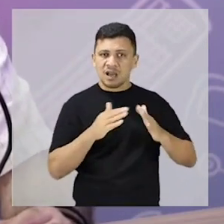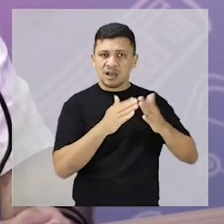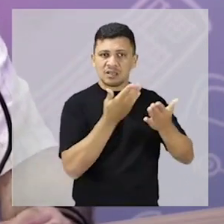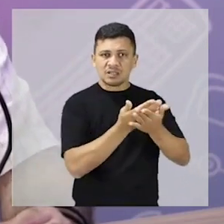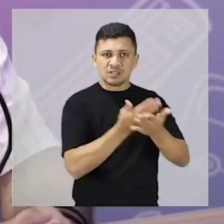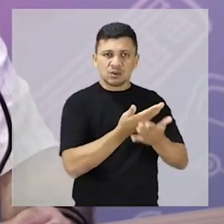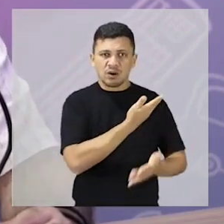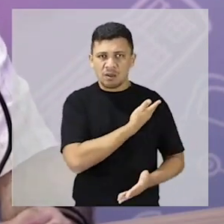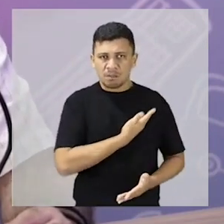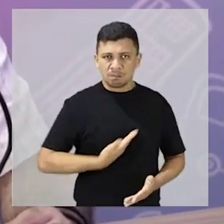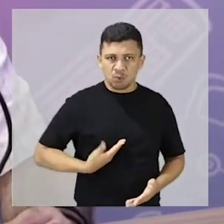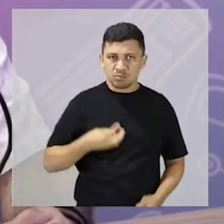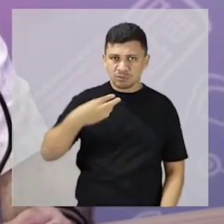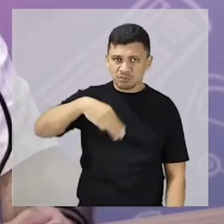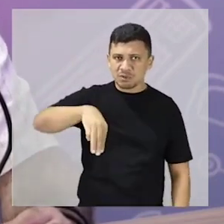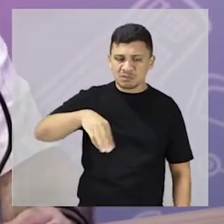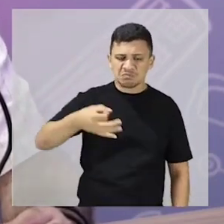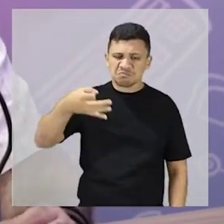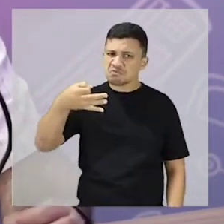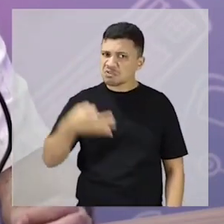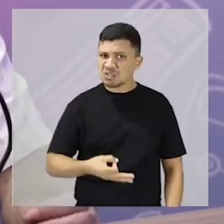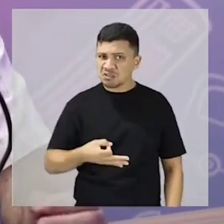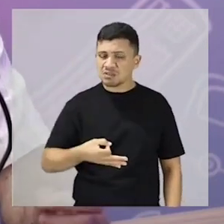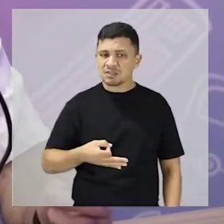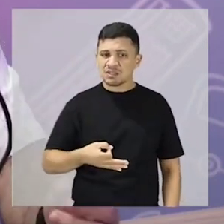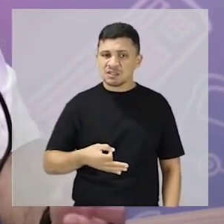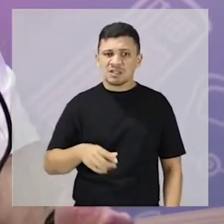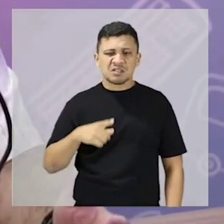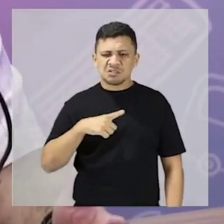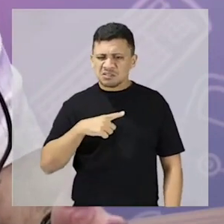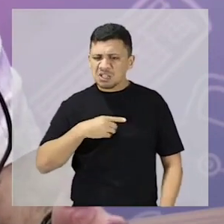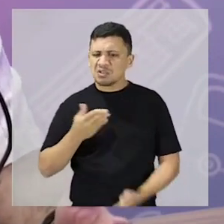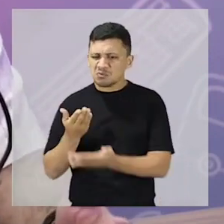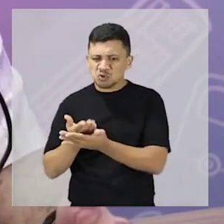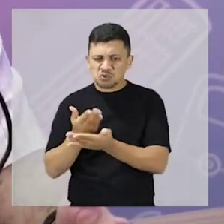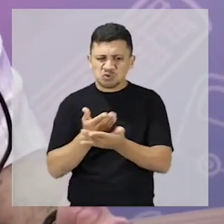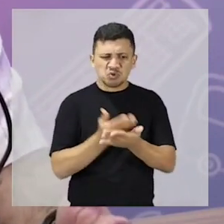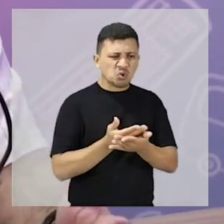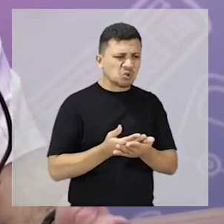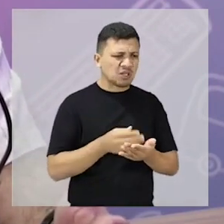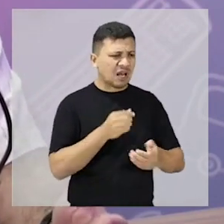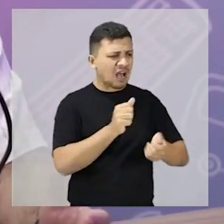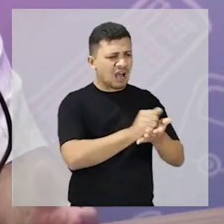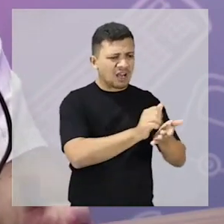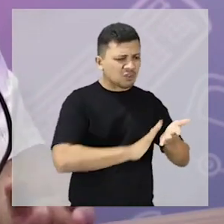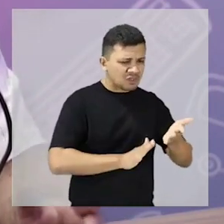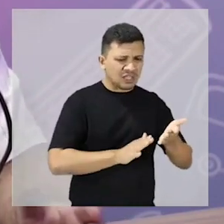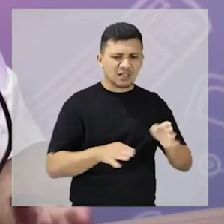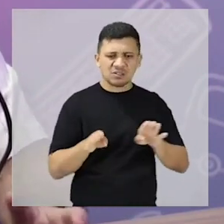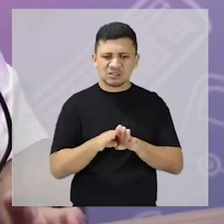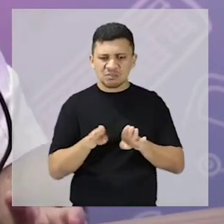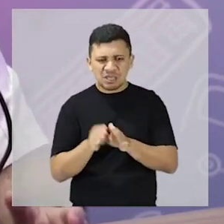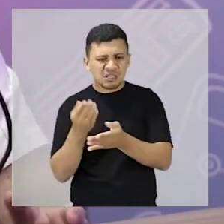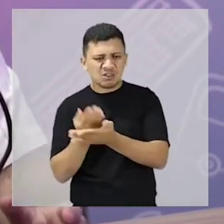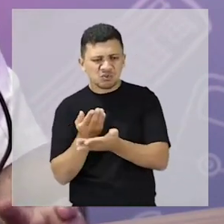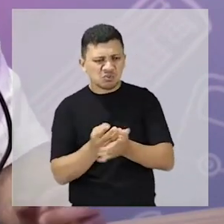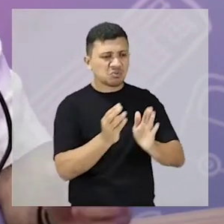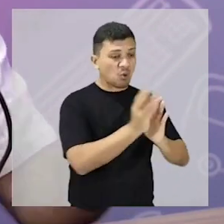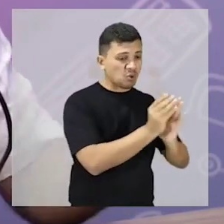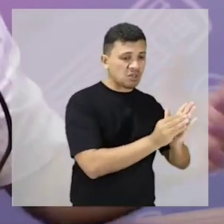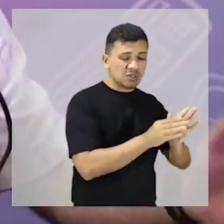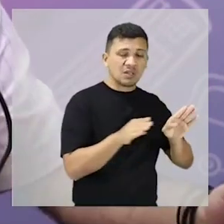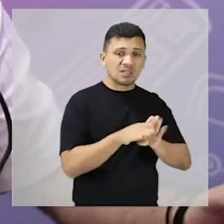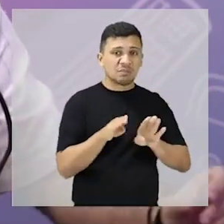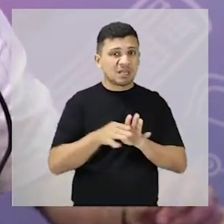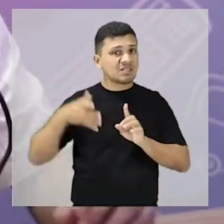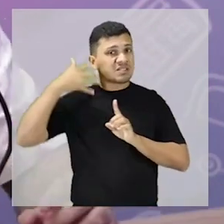são estudantes que são muito... que se dedicam demais às atividades escolares, não somente ao estudo dos conteúdos,